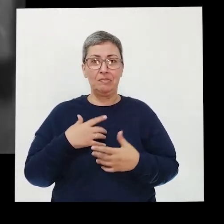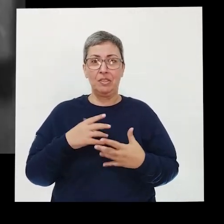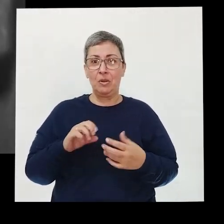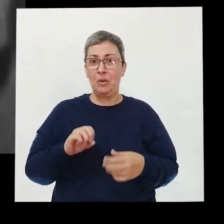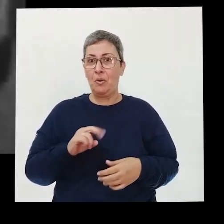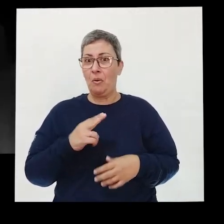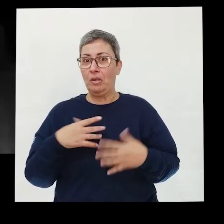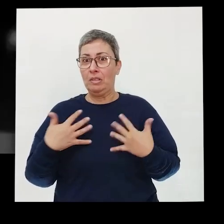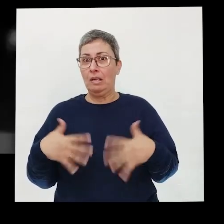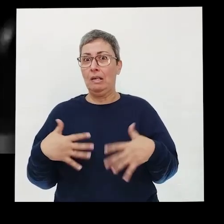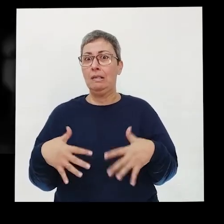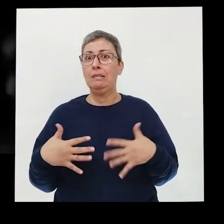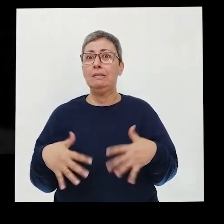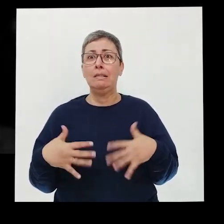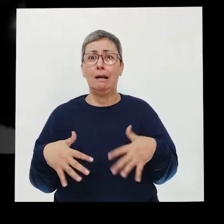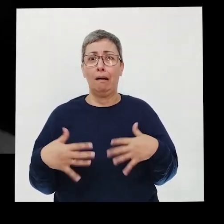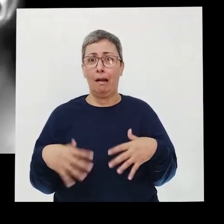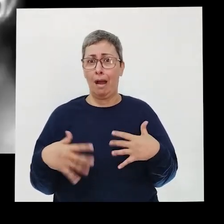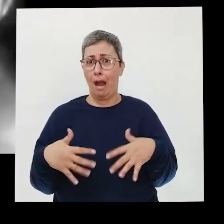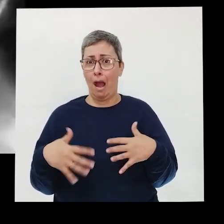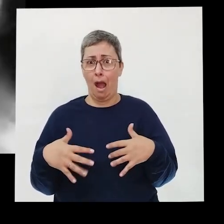Ou te faz tremer.